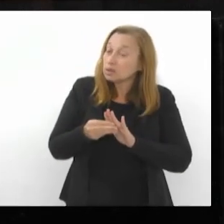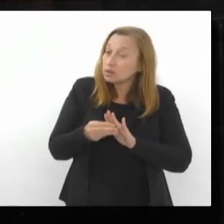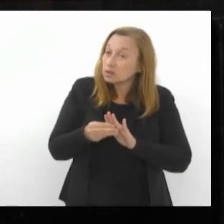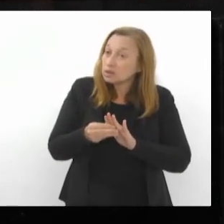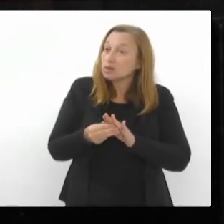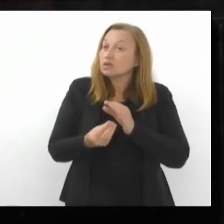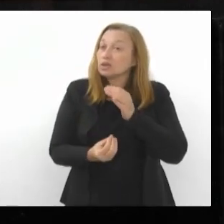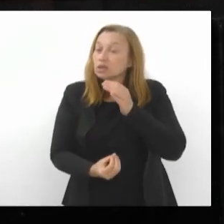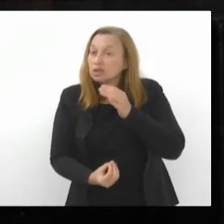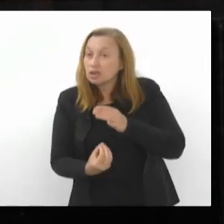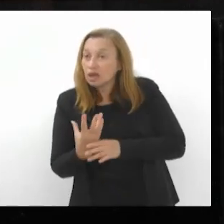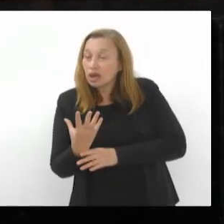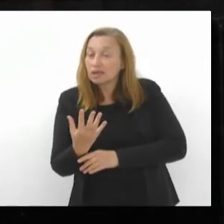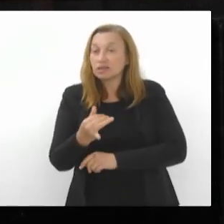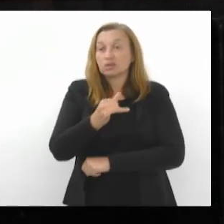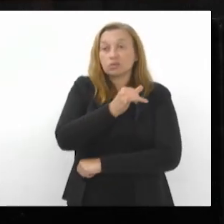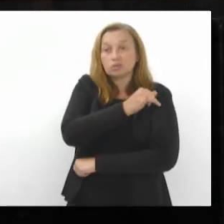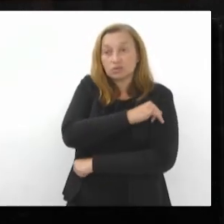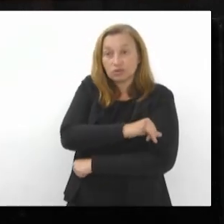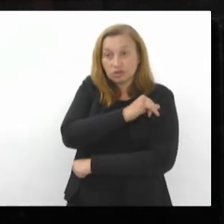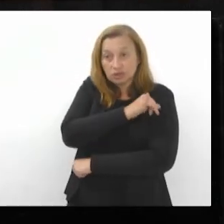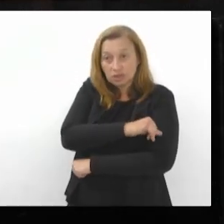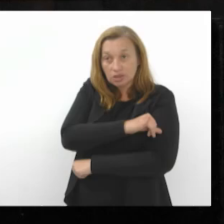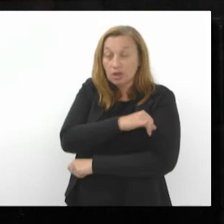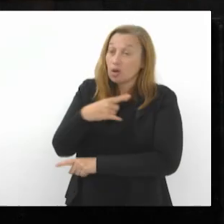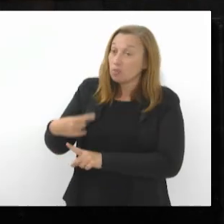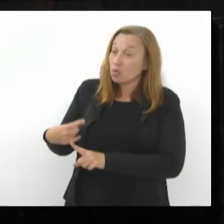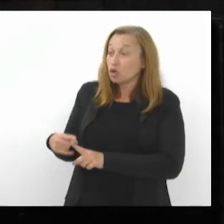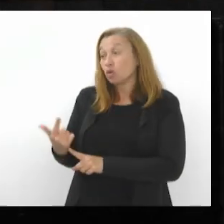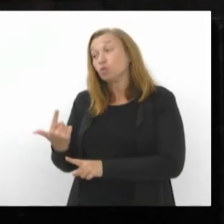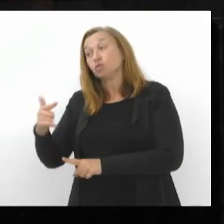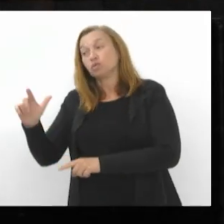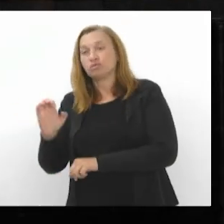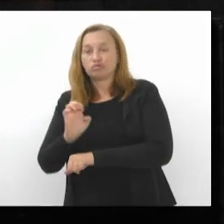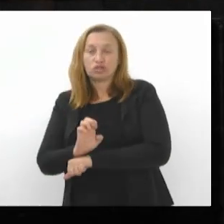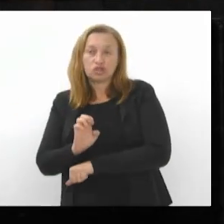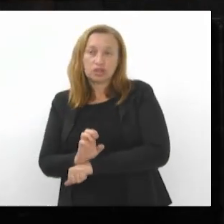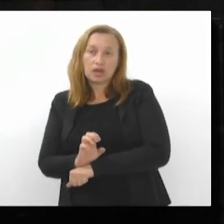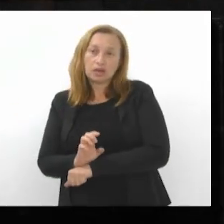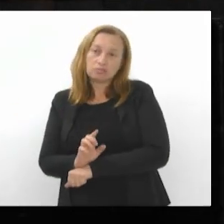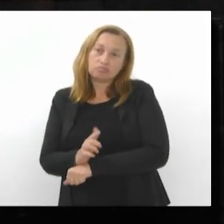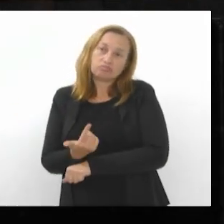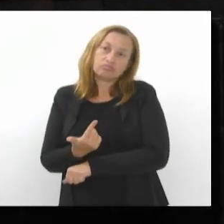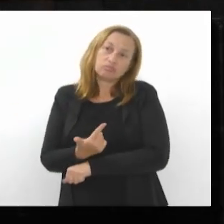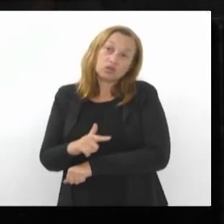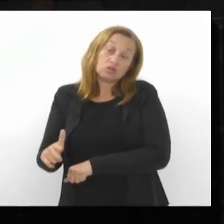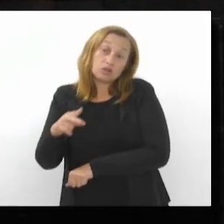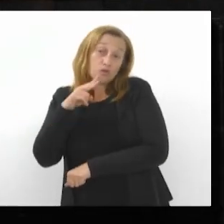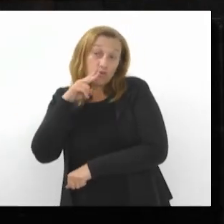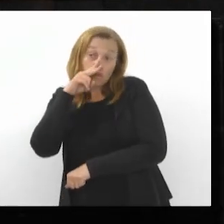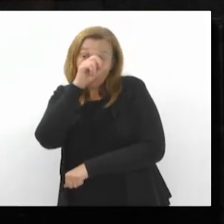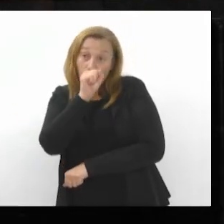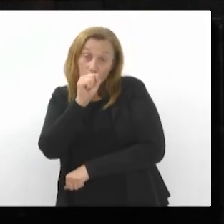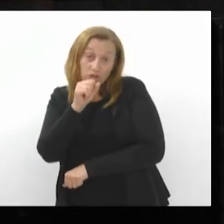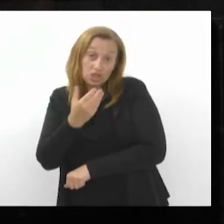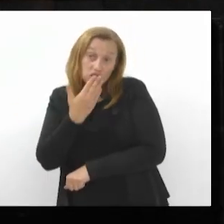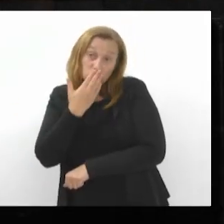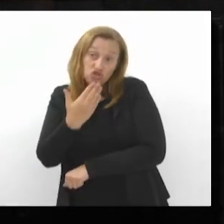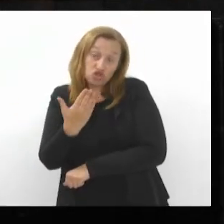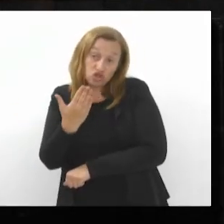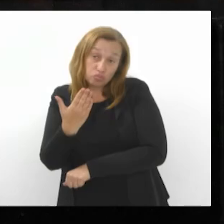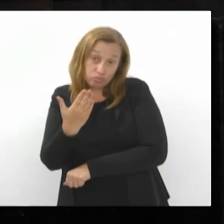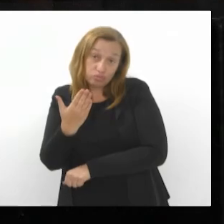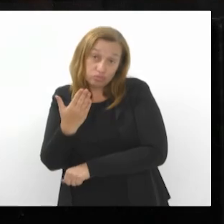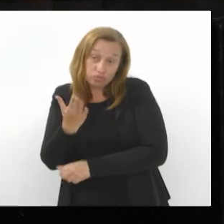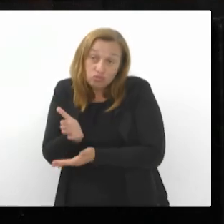nasce no Rio de Janeiro, porque os outros estados não têm forte esse tipo de receita, Minas